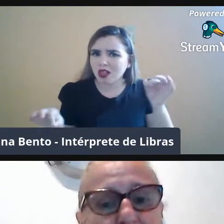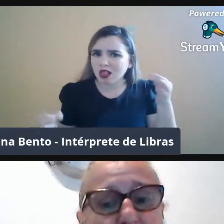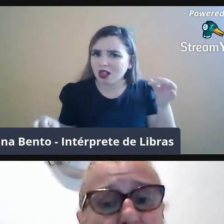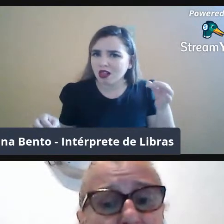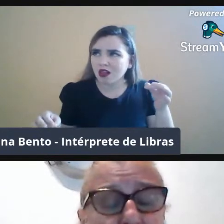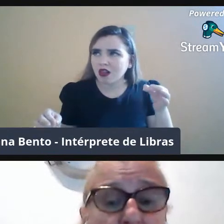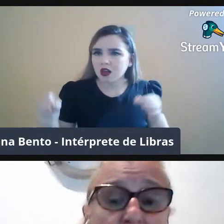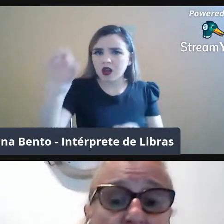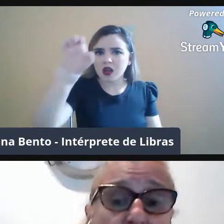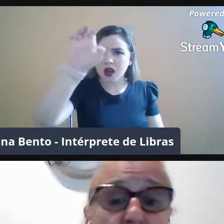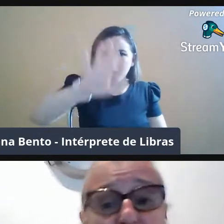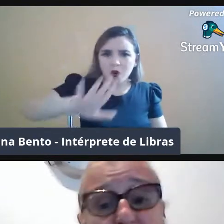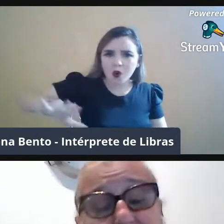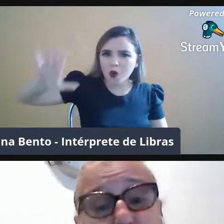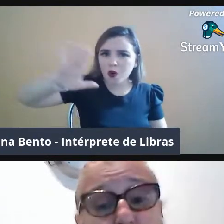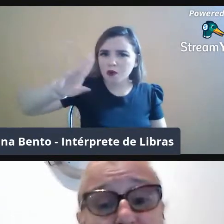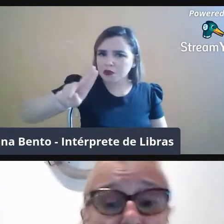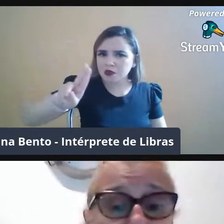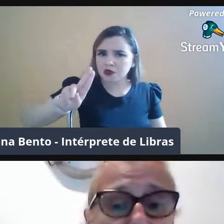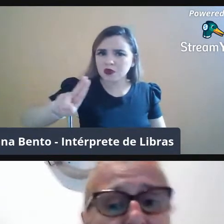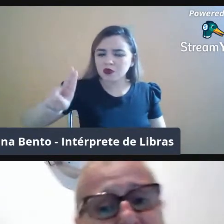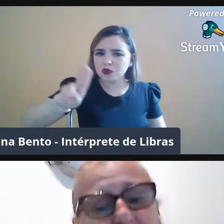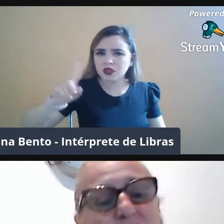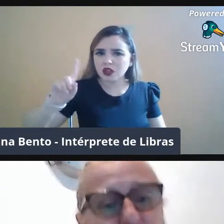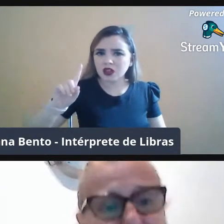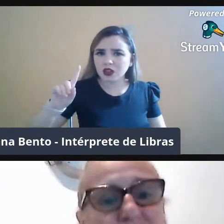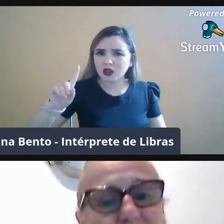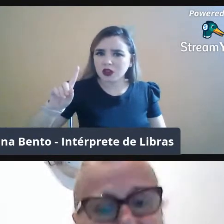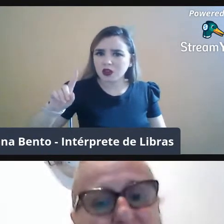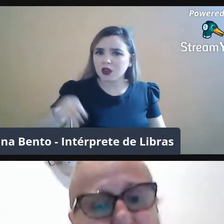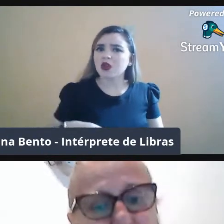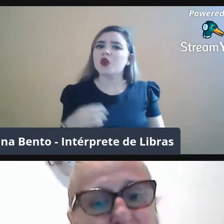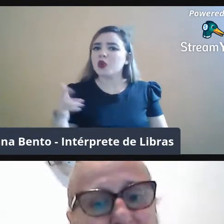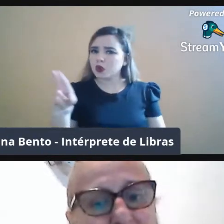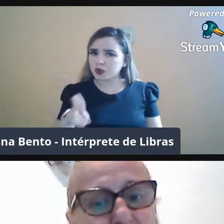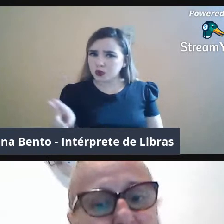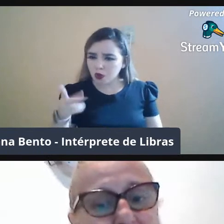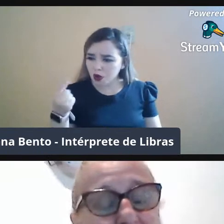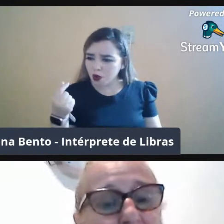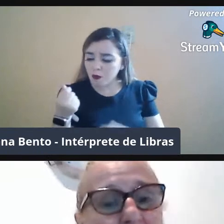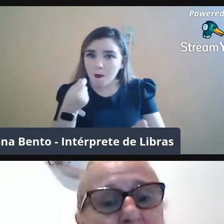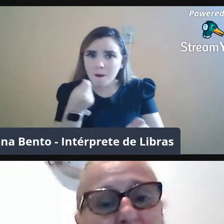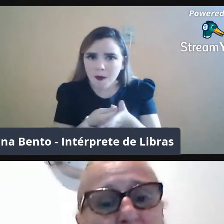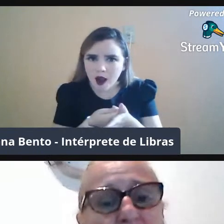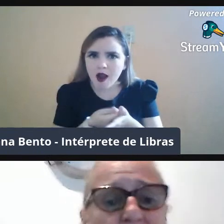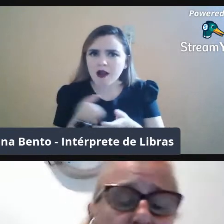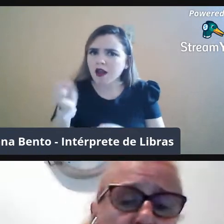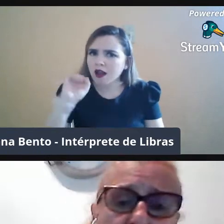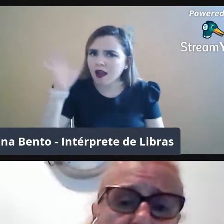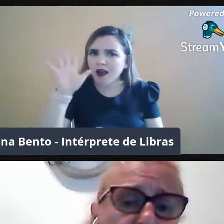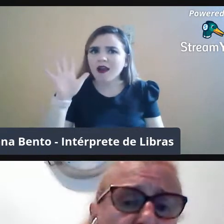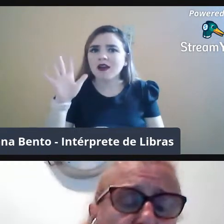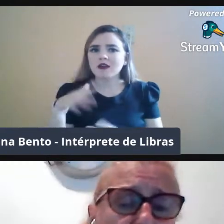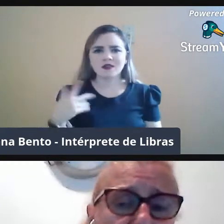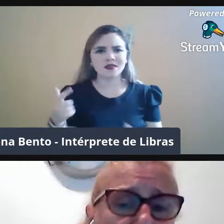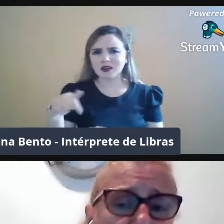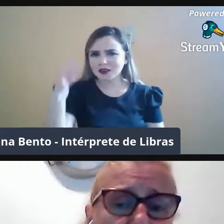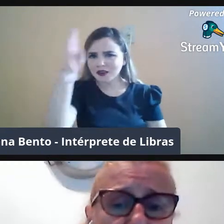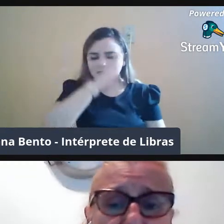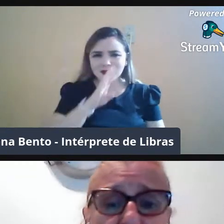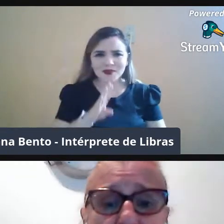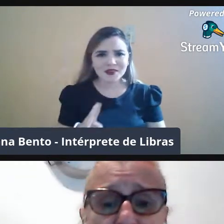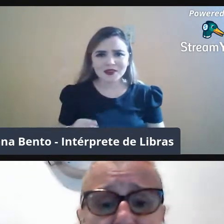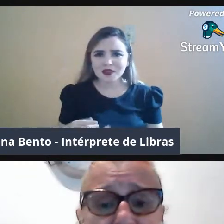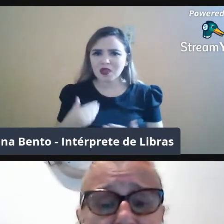utiliza sacola de plástico, e quando utiliza, cobra caríssimo exatamente para você levar a sua própria sacola. E o brasileiro ainda querendo gastar, porque você vai